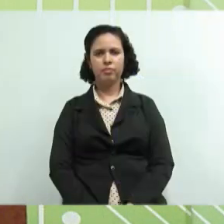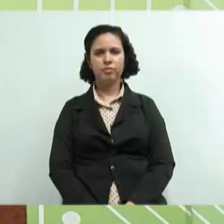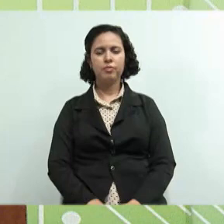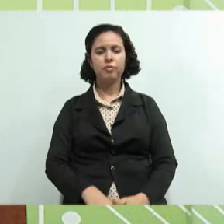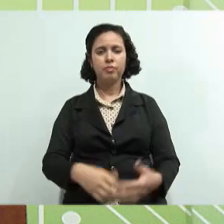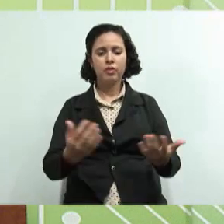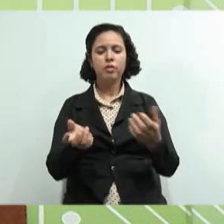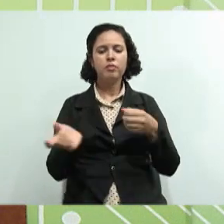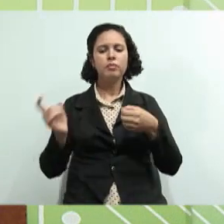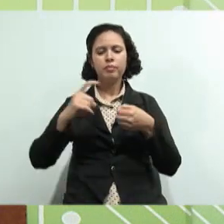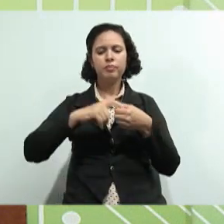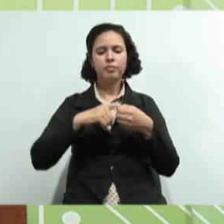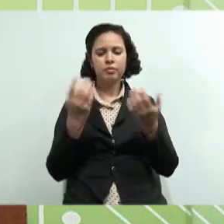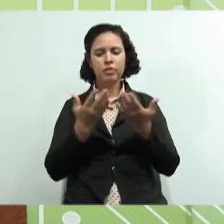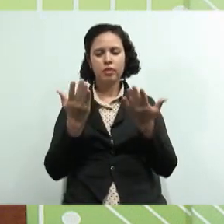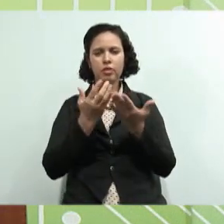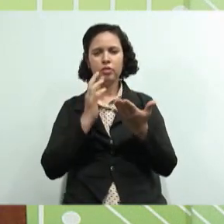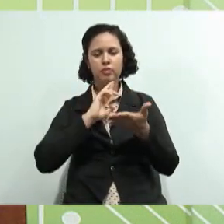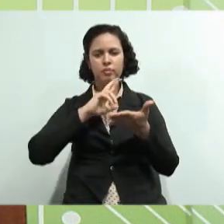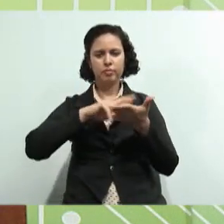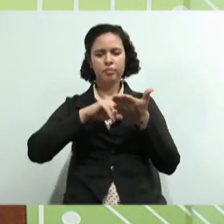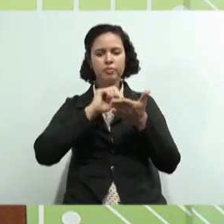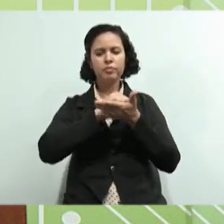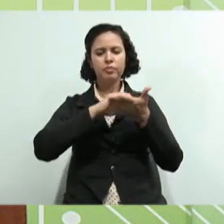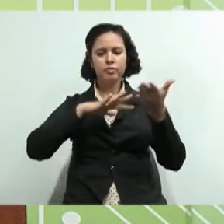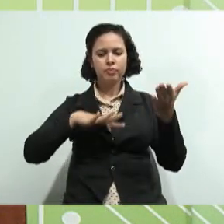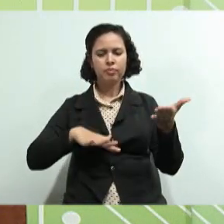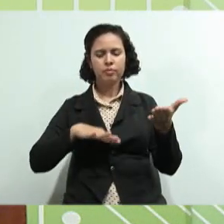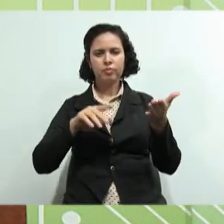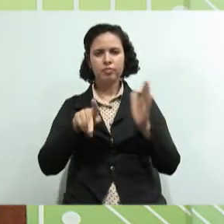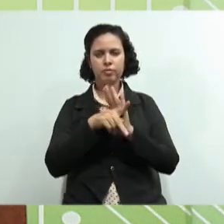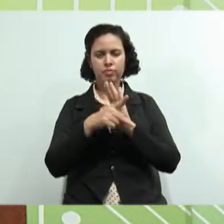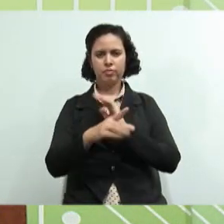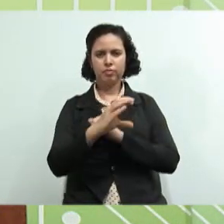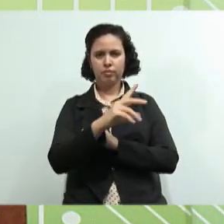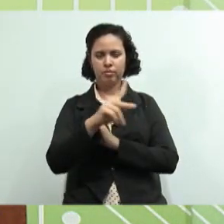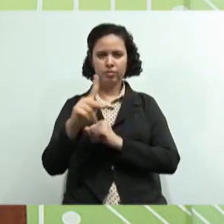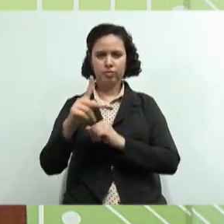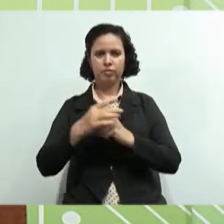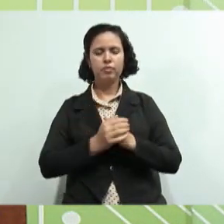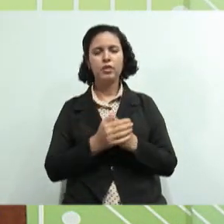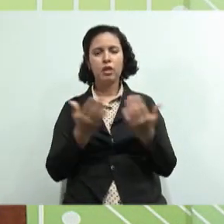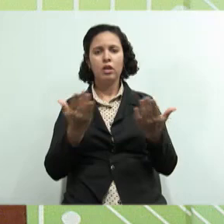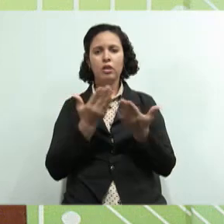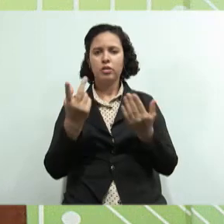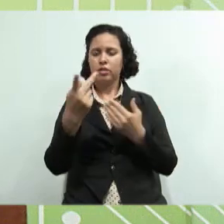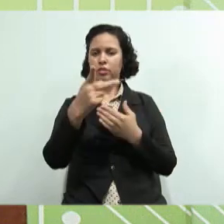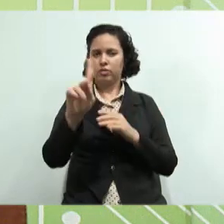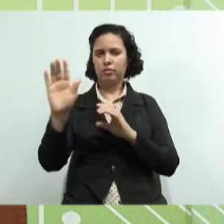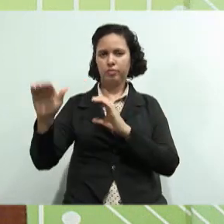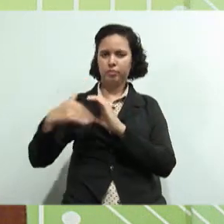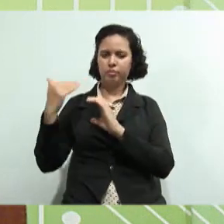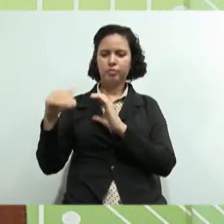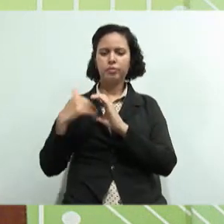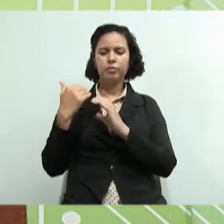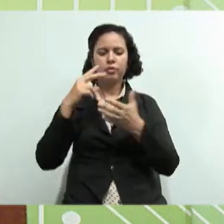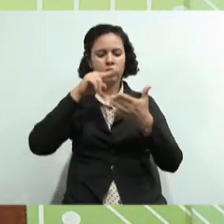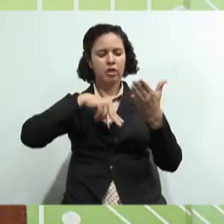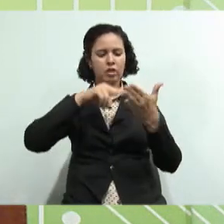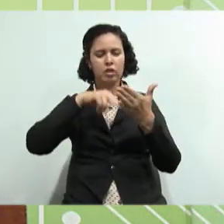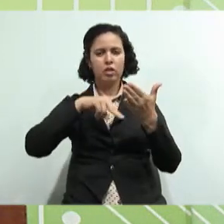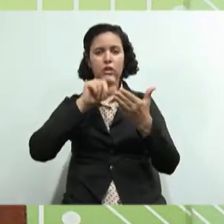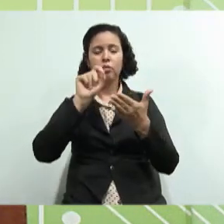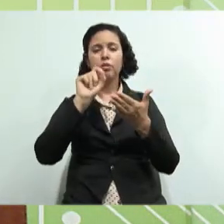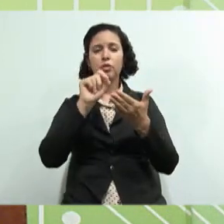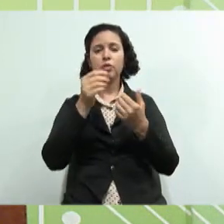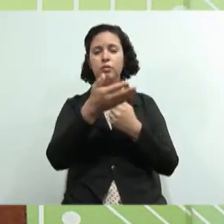Retornamos agora para a correção da atividade de operações de cooperativas. Contamos com a sua participação, queremos ler o que você entendeu das